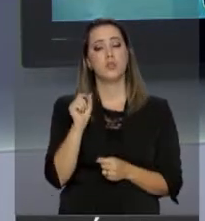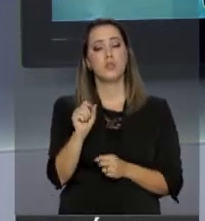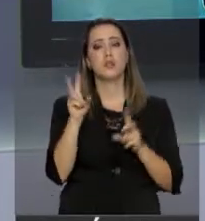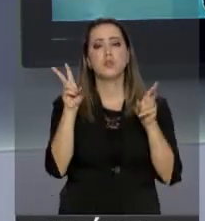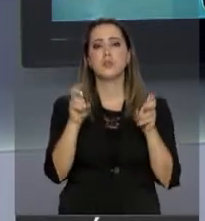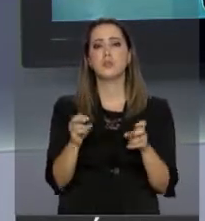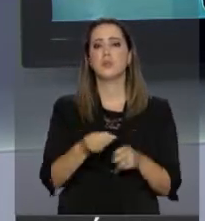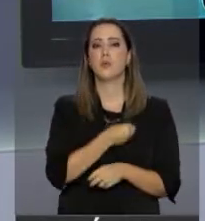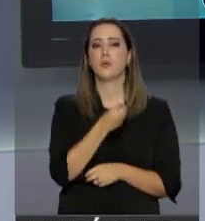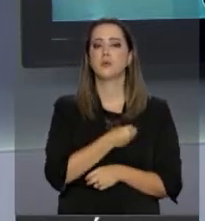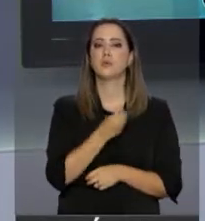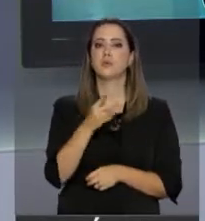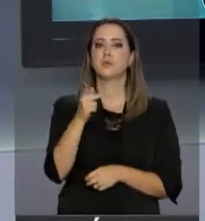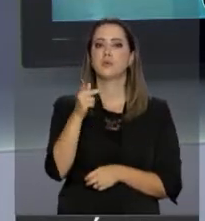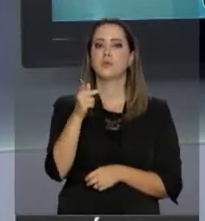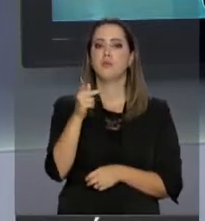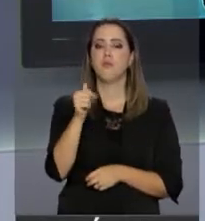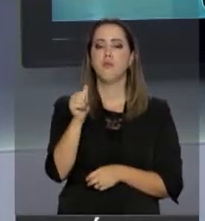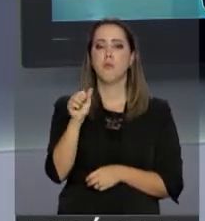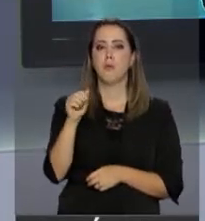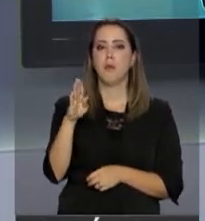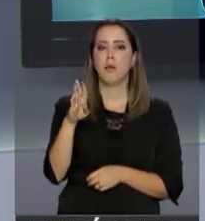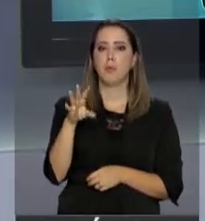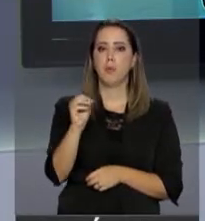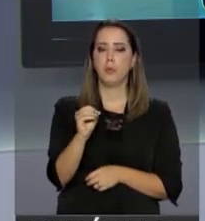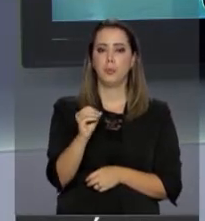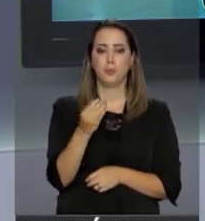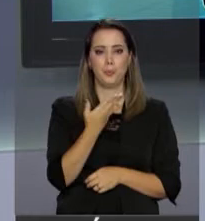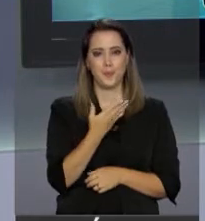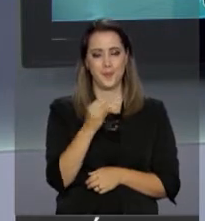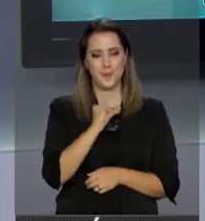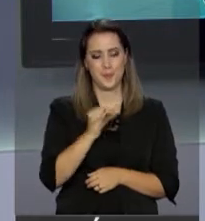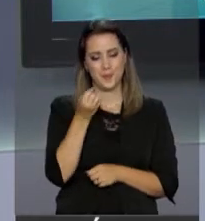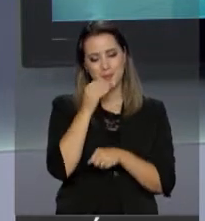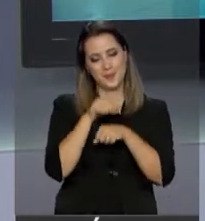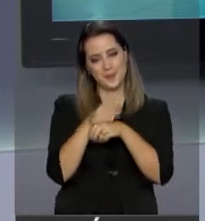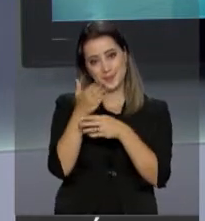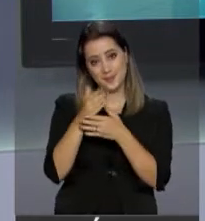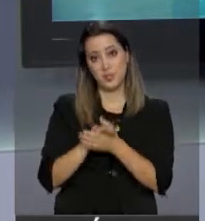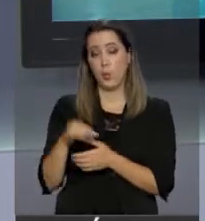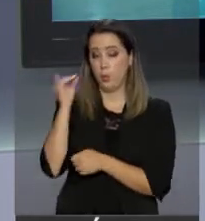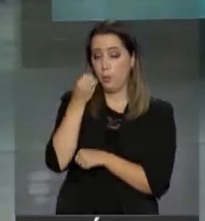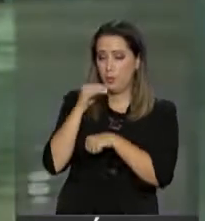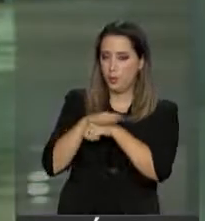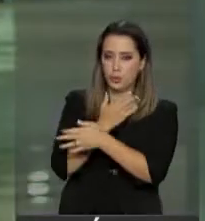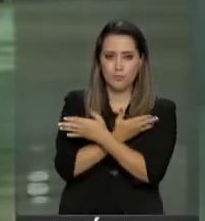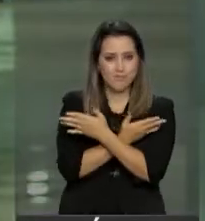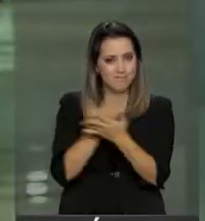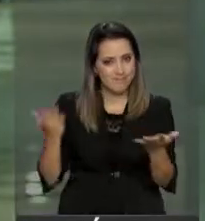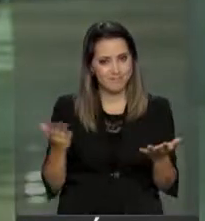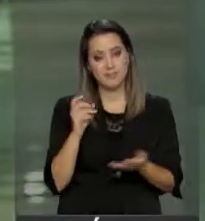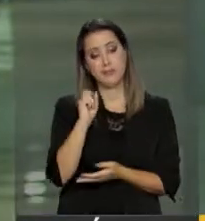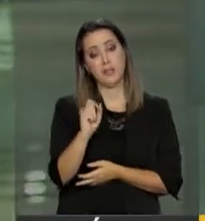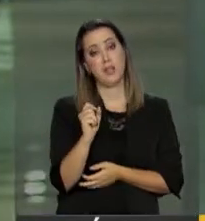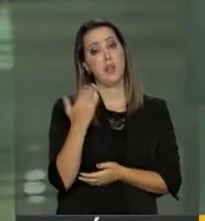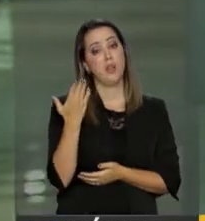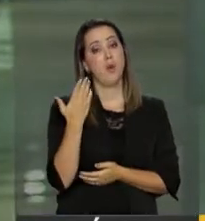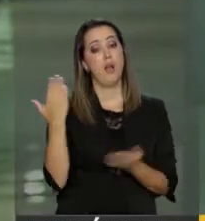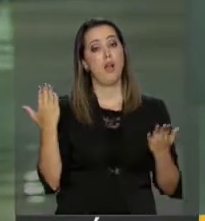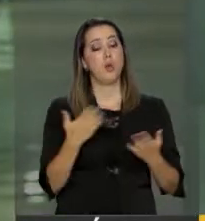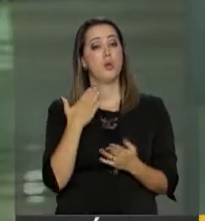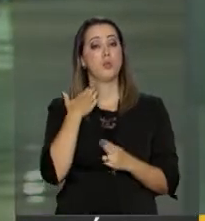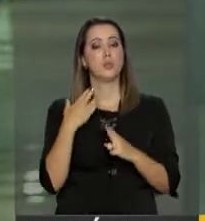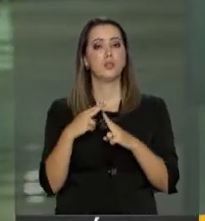ao vivo com a repórter pablo mundinho olá pablo boa noite pra você a noite roberto boa noite a todos agora a caixa econômica federal